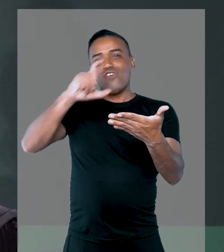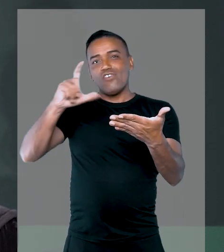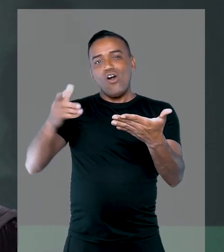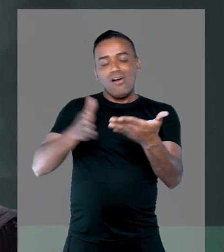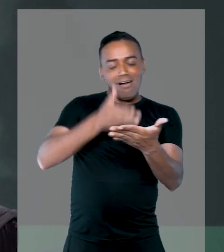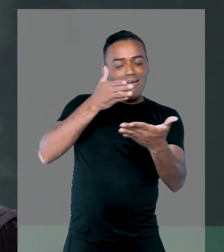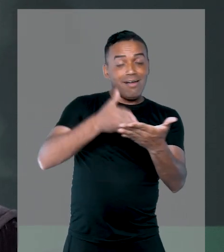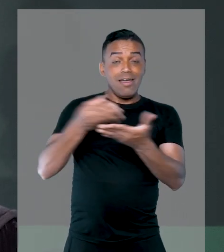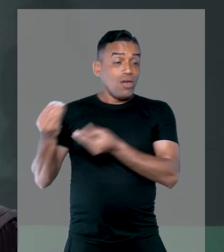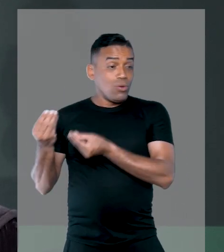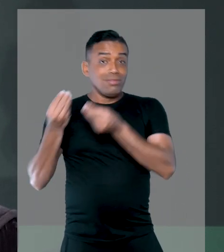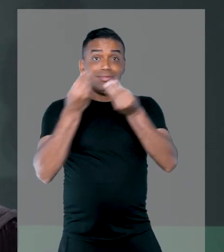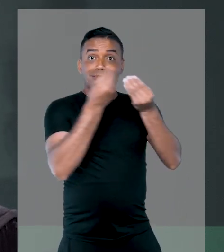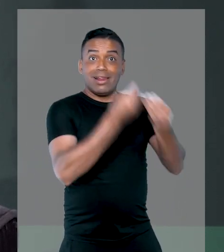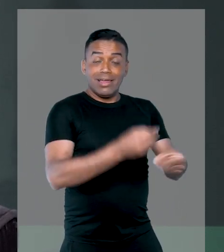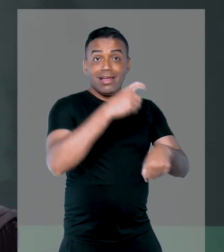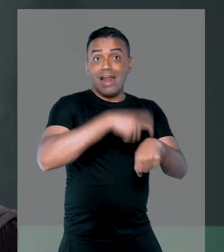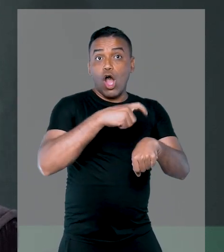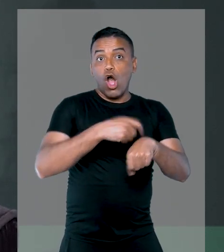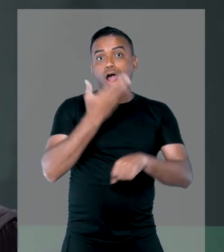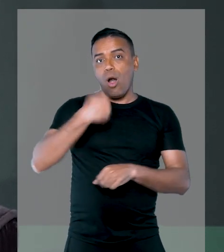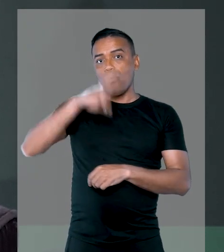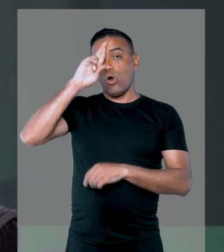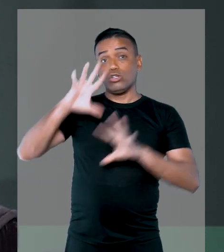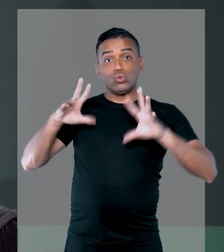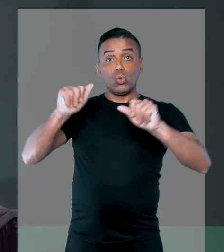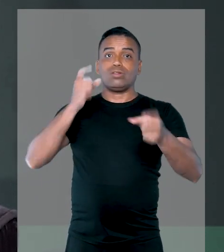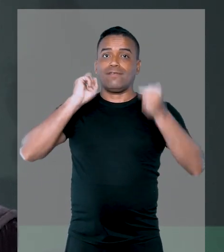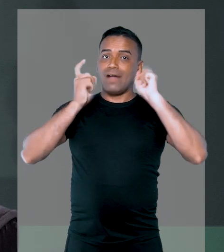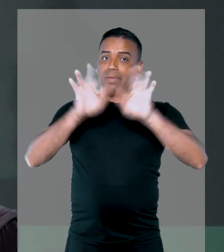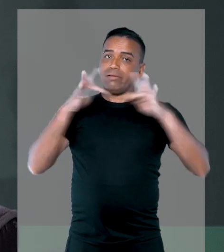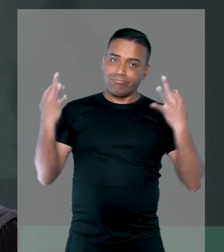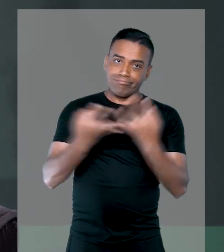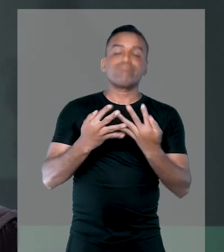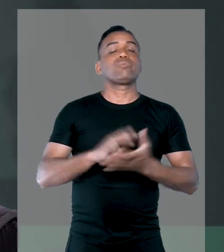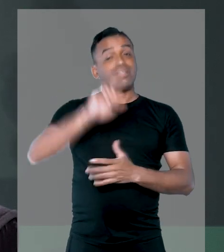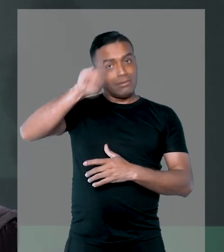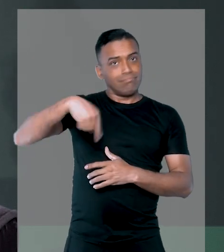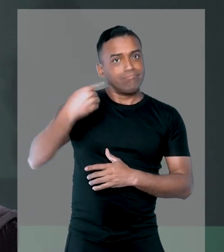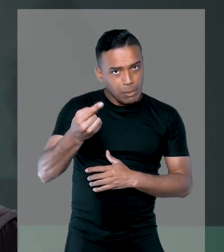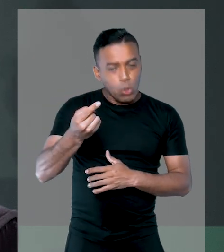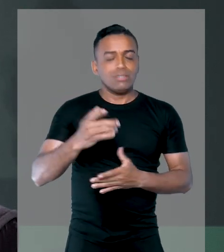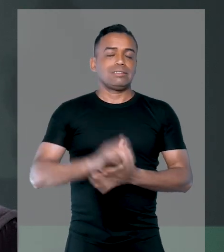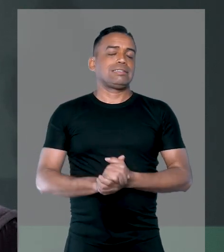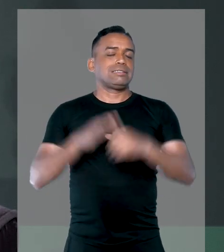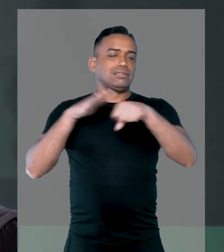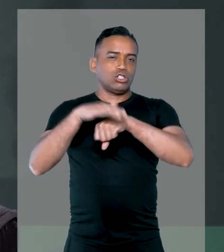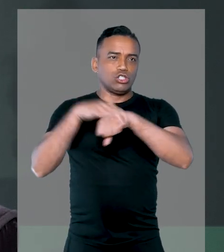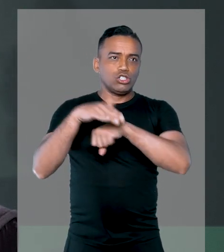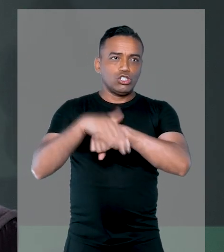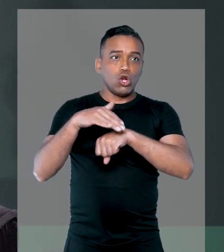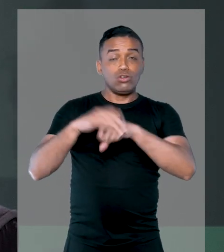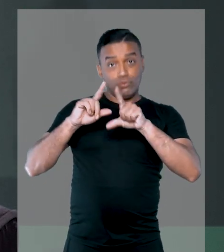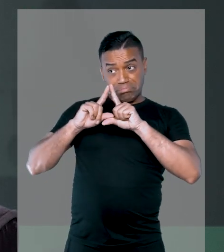aí eu entreguei o livro, né, no horário do almoço, que era um horário que ia estar todo mundo reunido. E depois, de